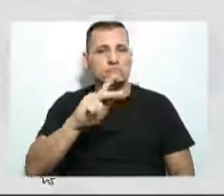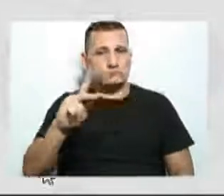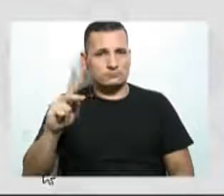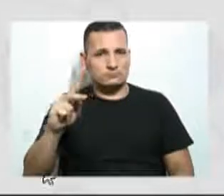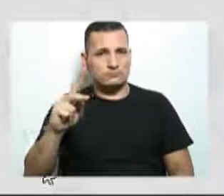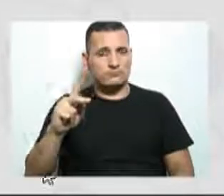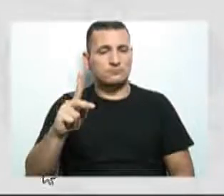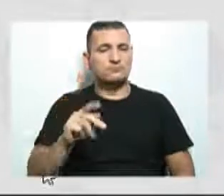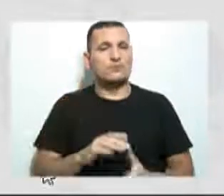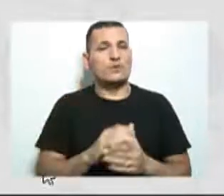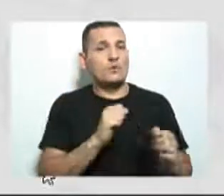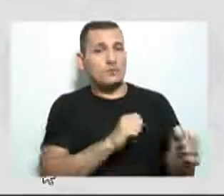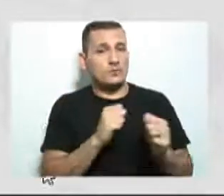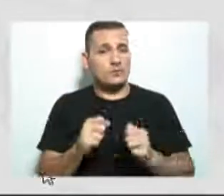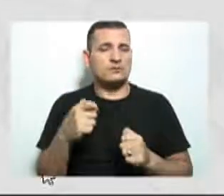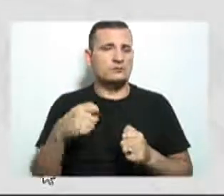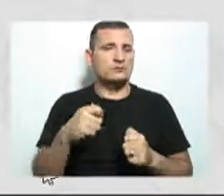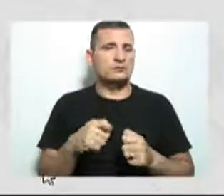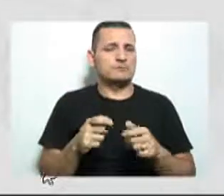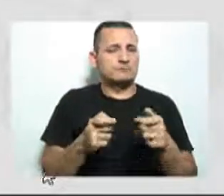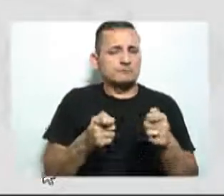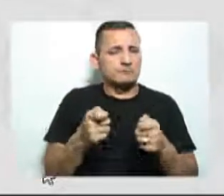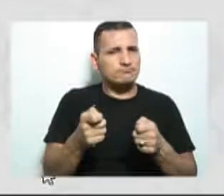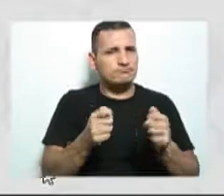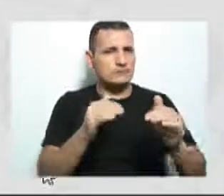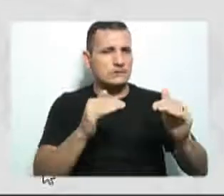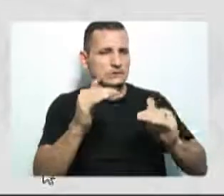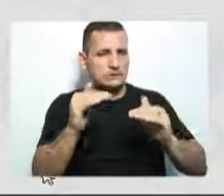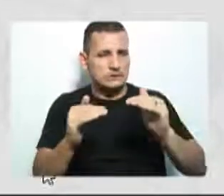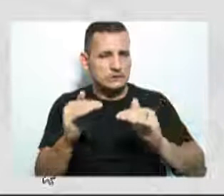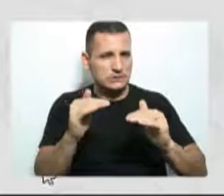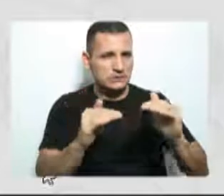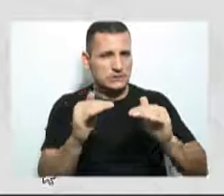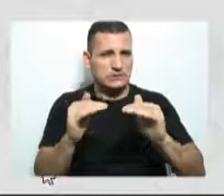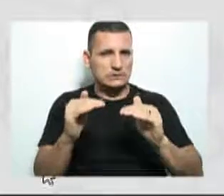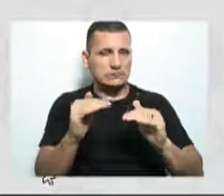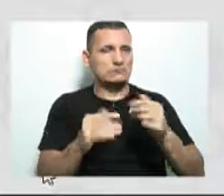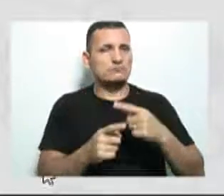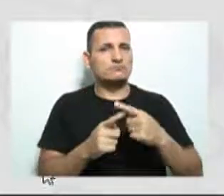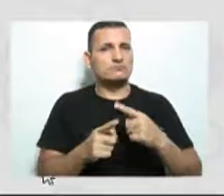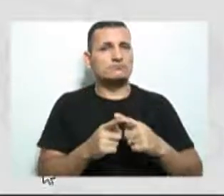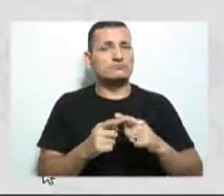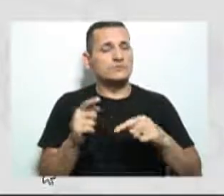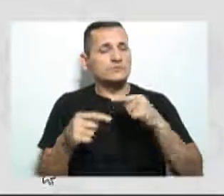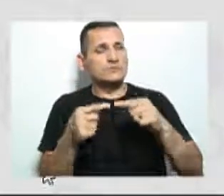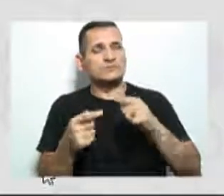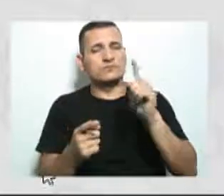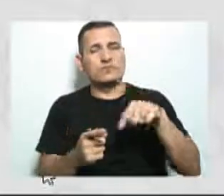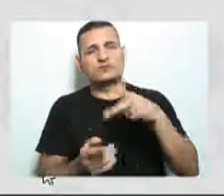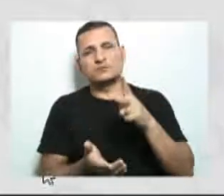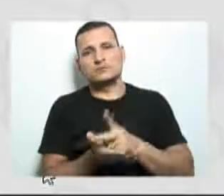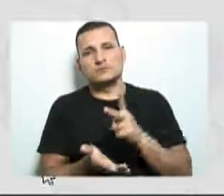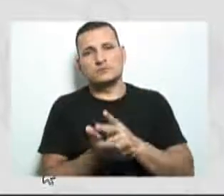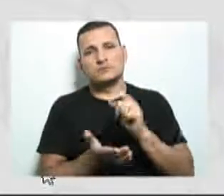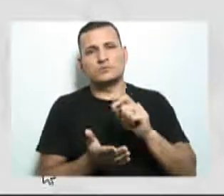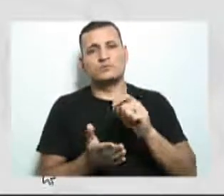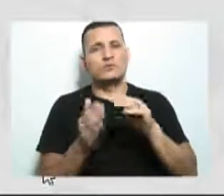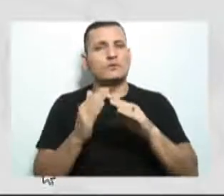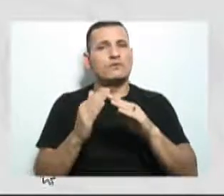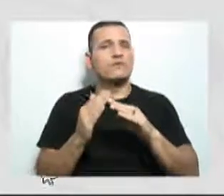ser dosado e usado com muito equilíbrio, pois a intenção é sempre proporcionar